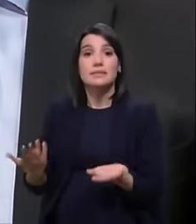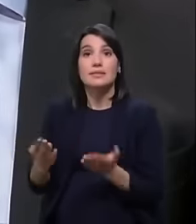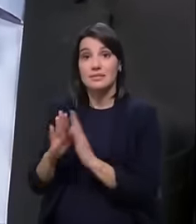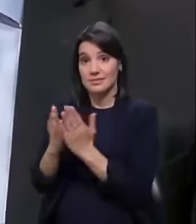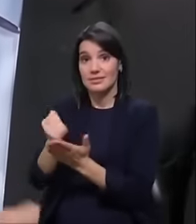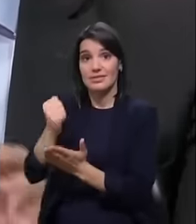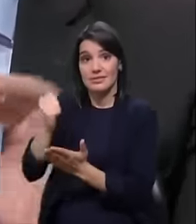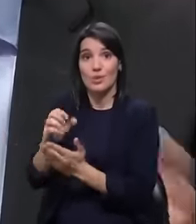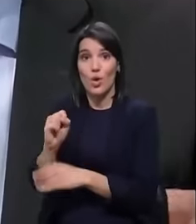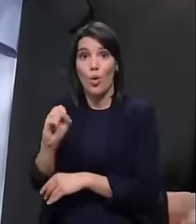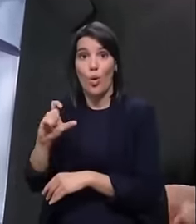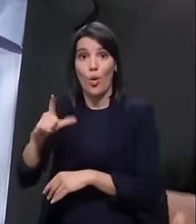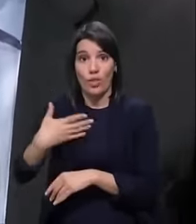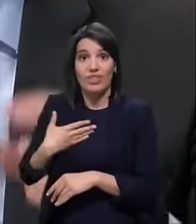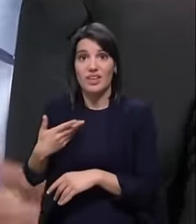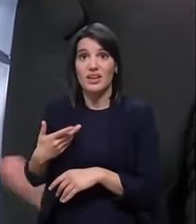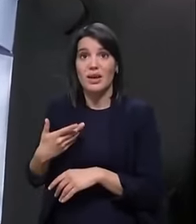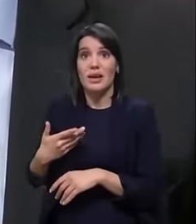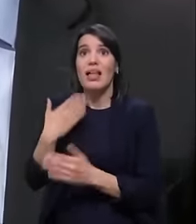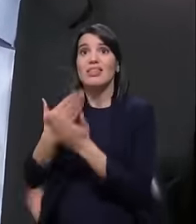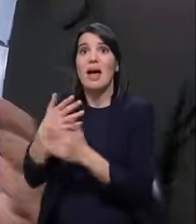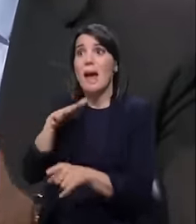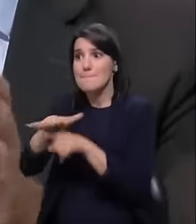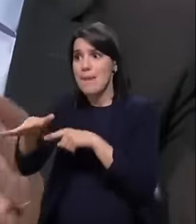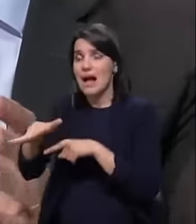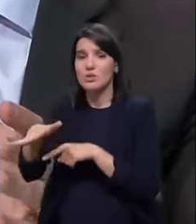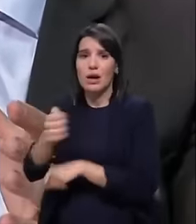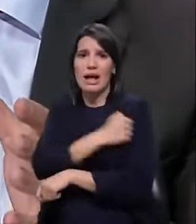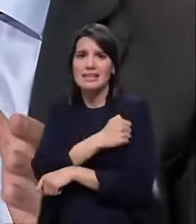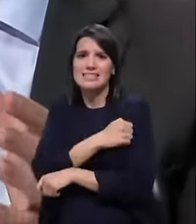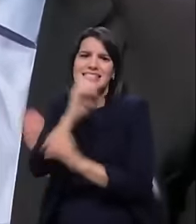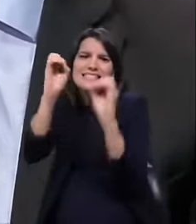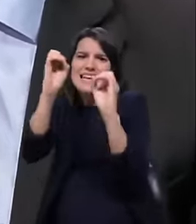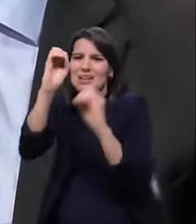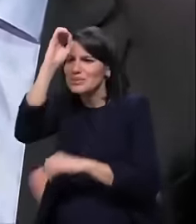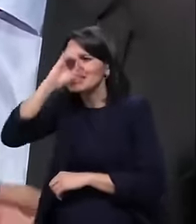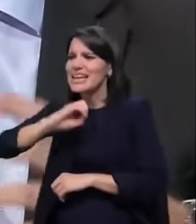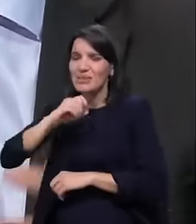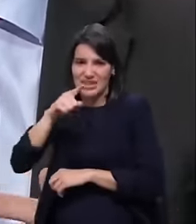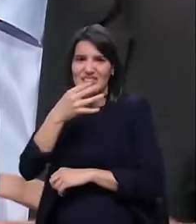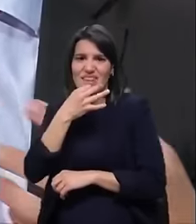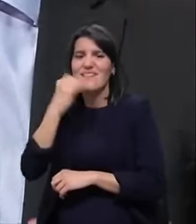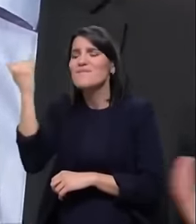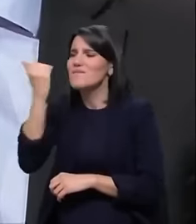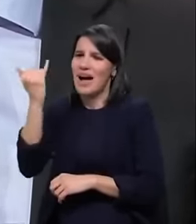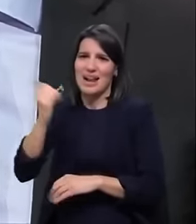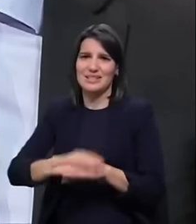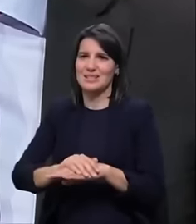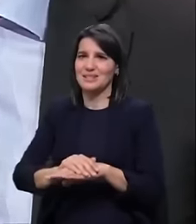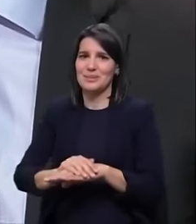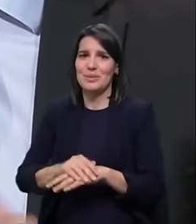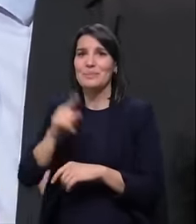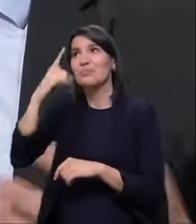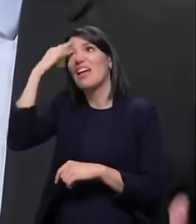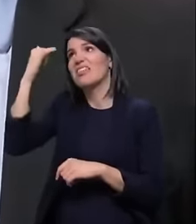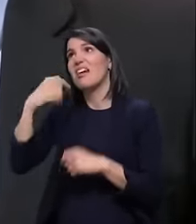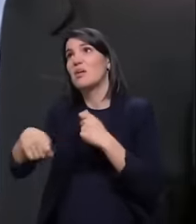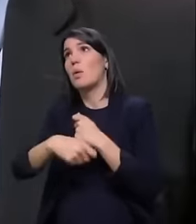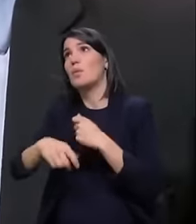vistos gold no investimento imobiliário é zero. Não tem nenhum impacto. Isso que a Mariana Mortágua está a dizer é falso. É uma ideia pseudo-comunista